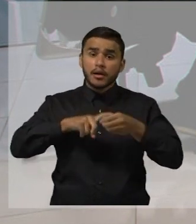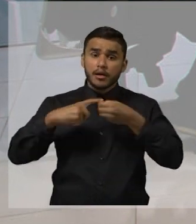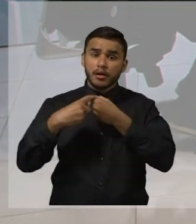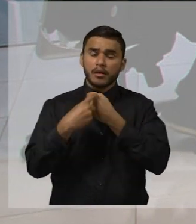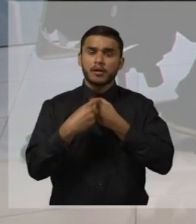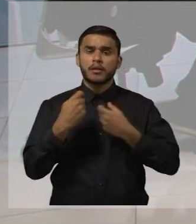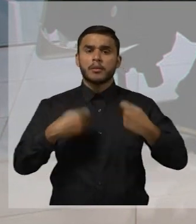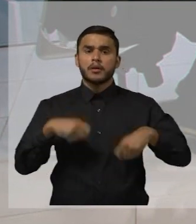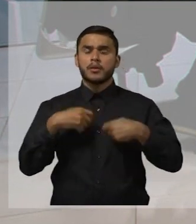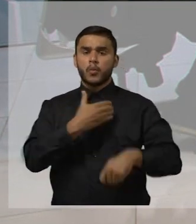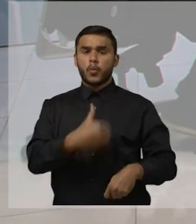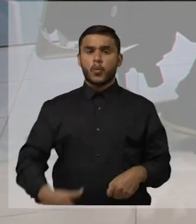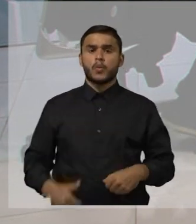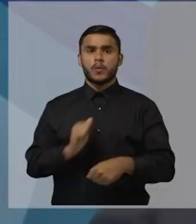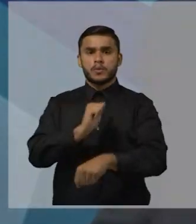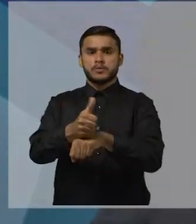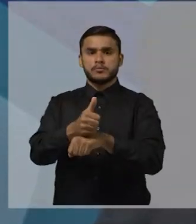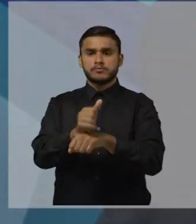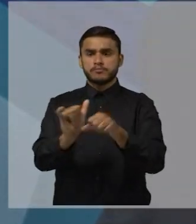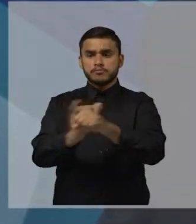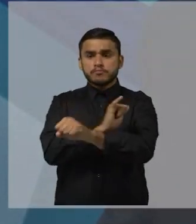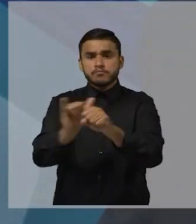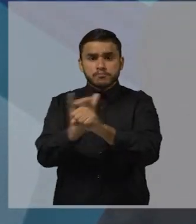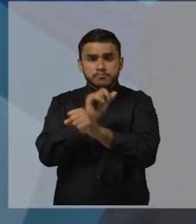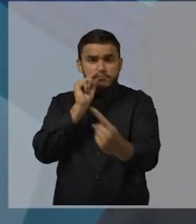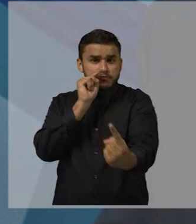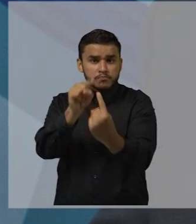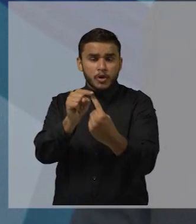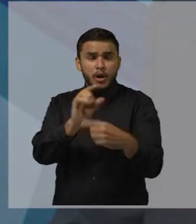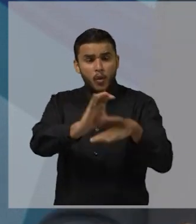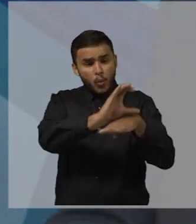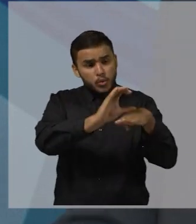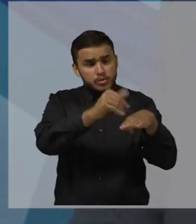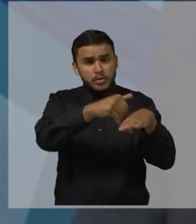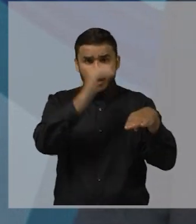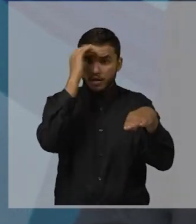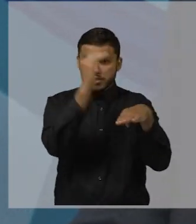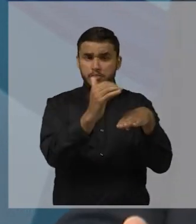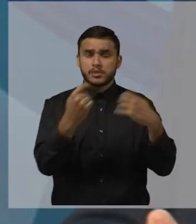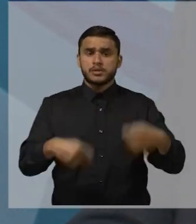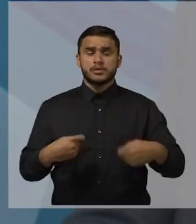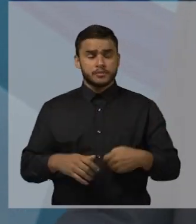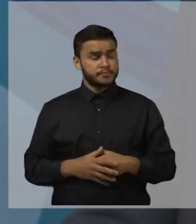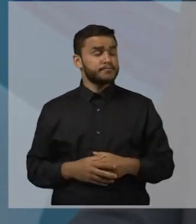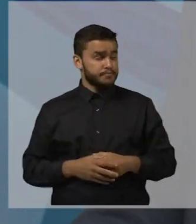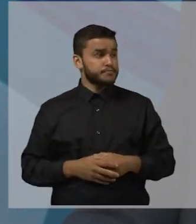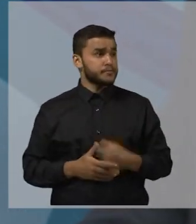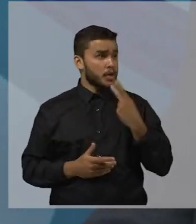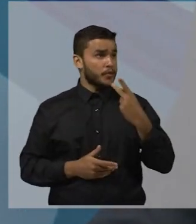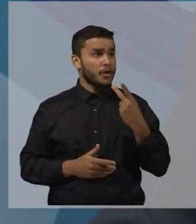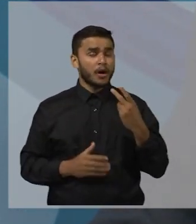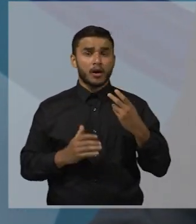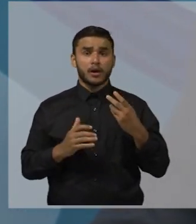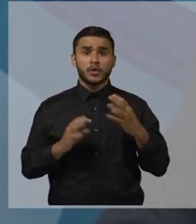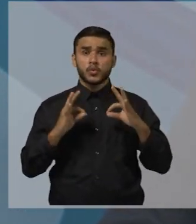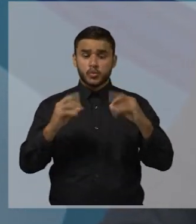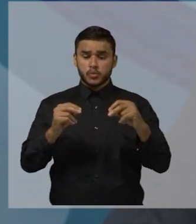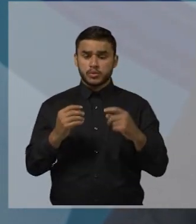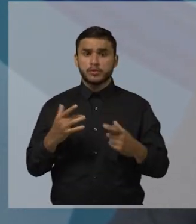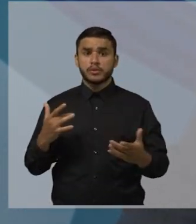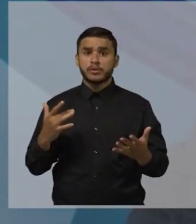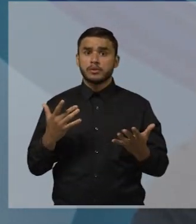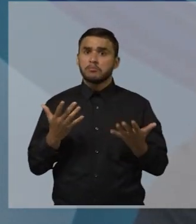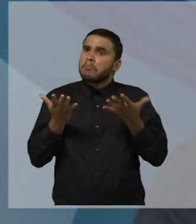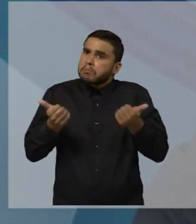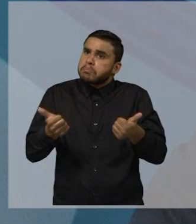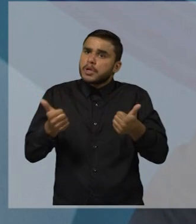exercício de uma governança com eficiência, como exige a Constituição. Então, qual é o segredo? O Ceará realmente equilibrou as suas finanças. Por isso